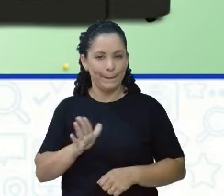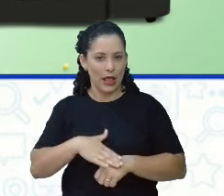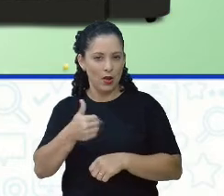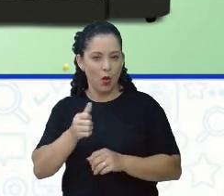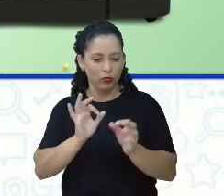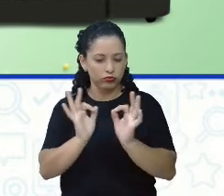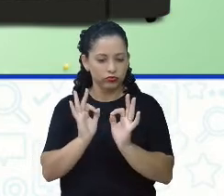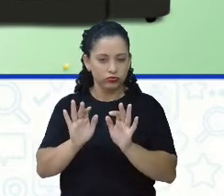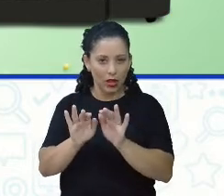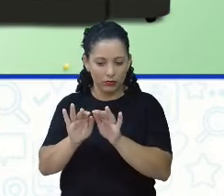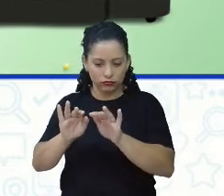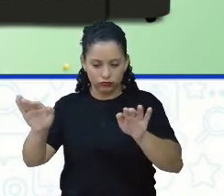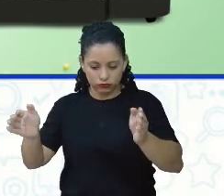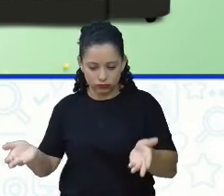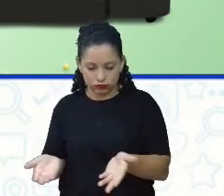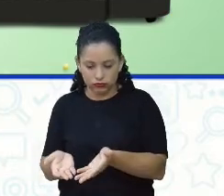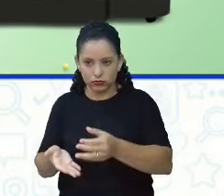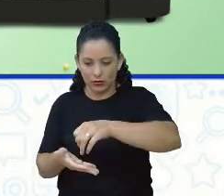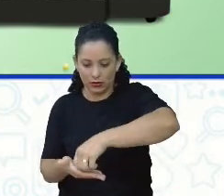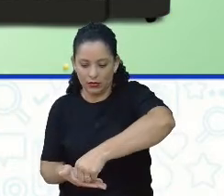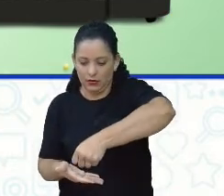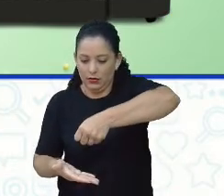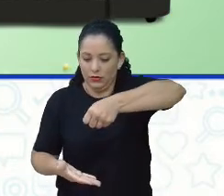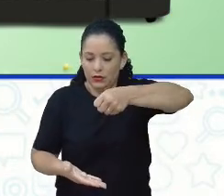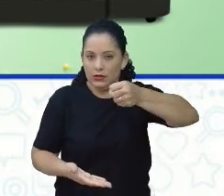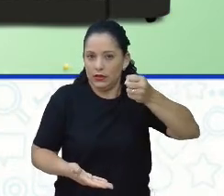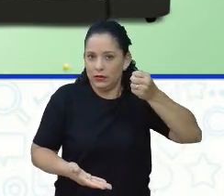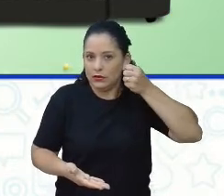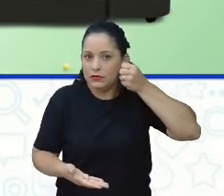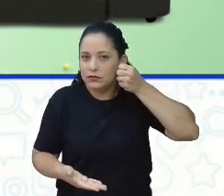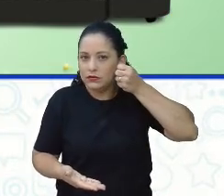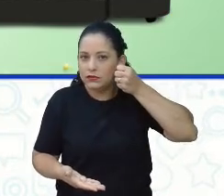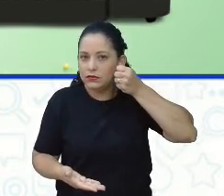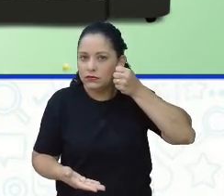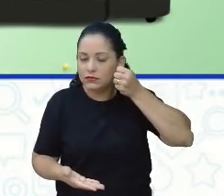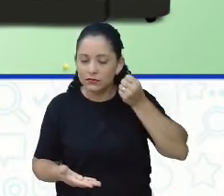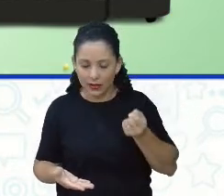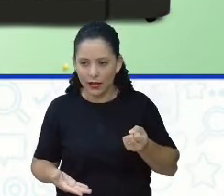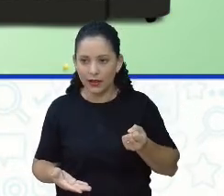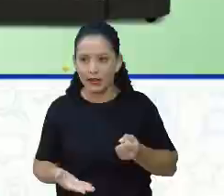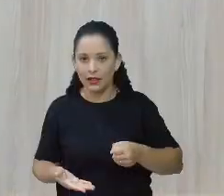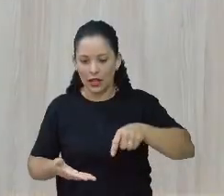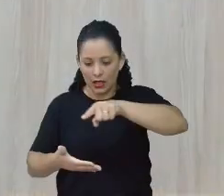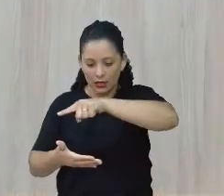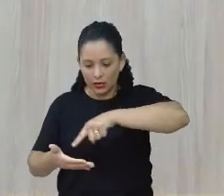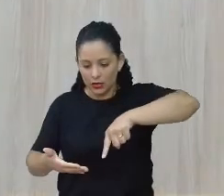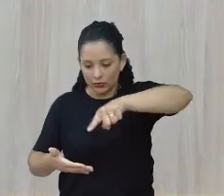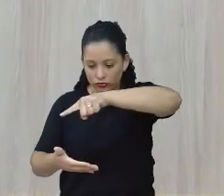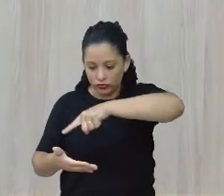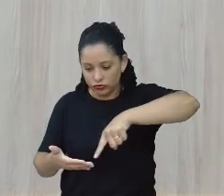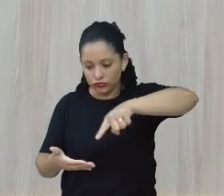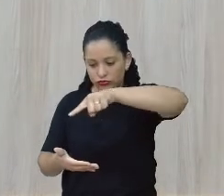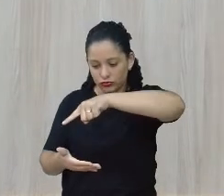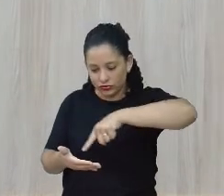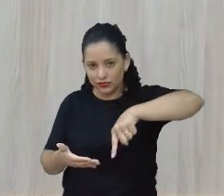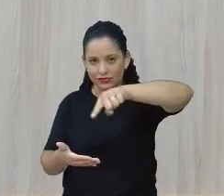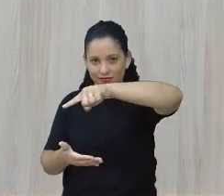mas ainda fixo, que é essa tela 3, é o telefone preto, tá certo? E a gente colocava o dedo e tinha que